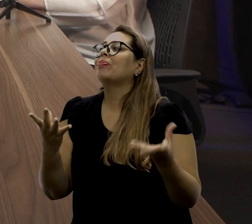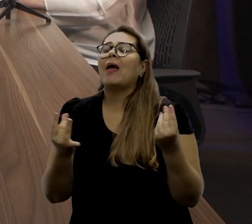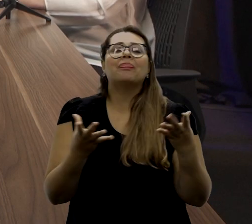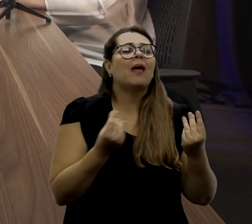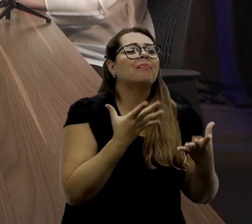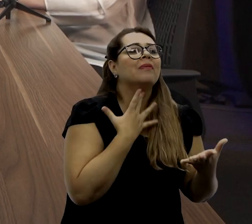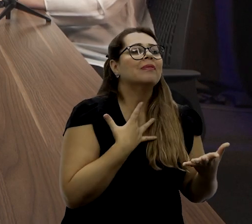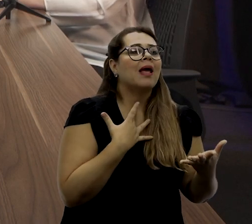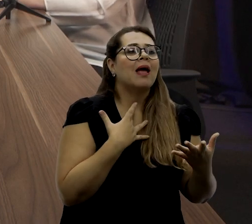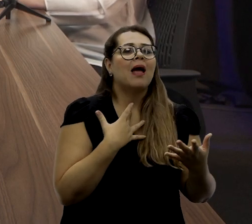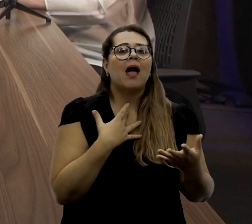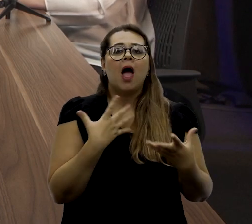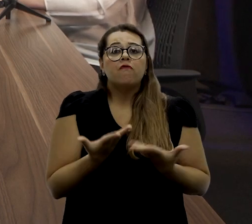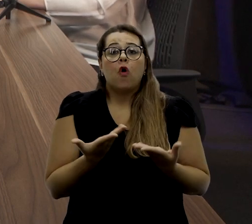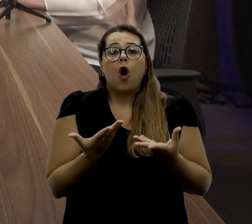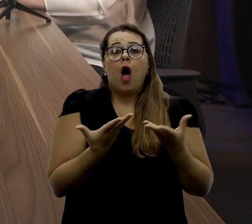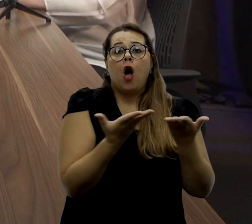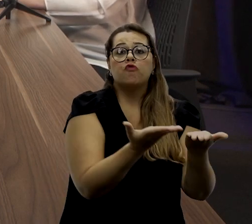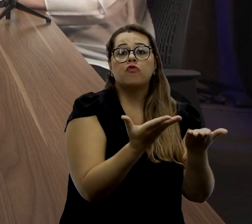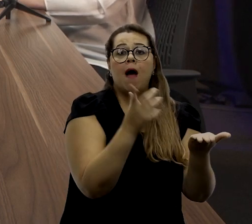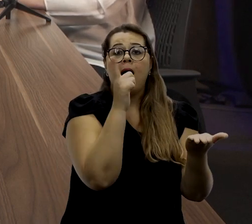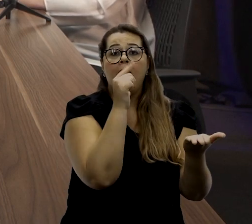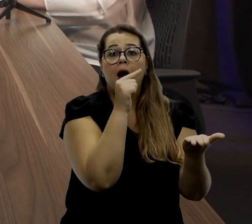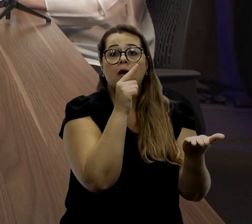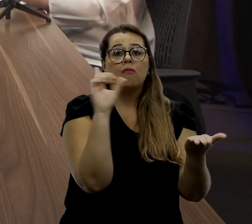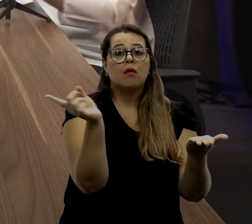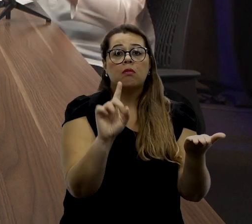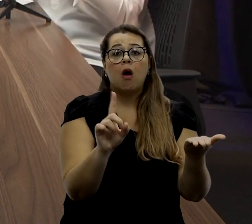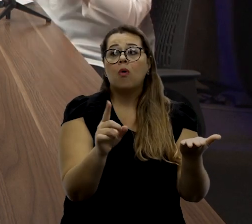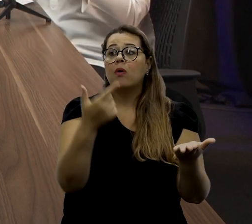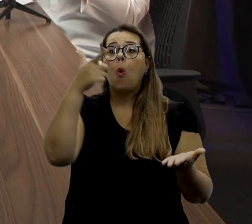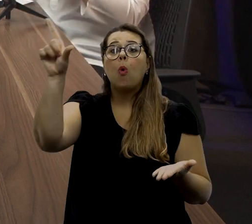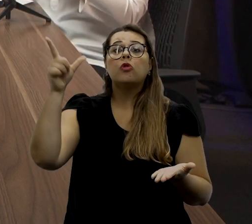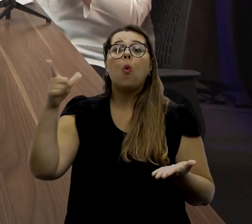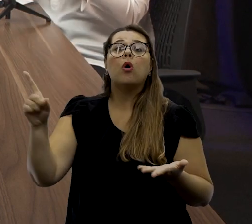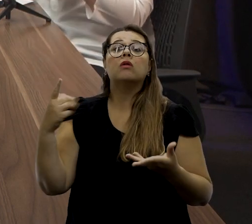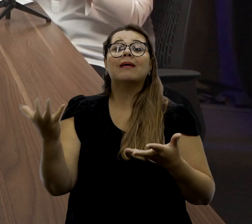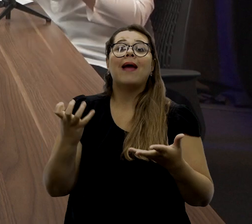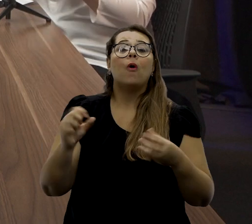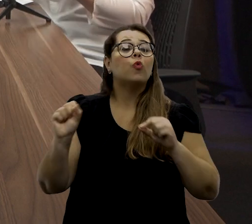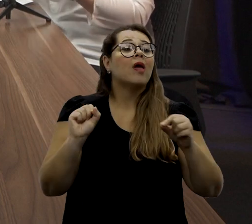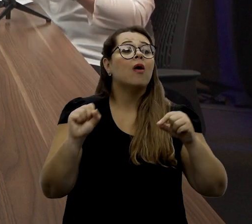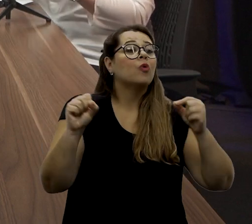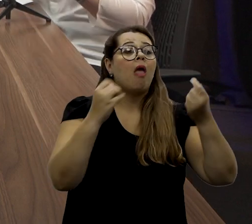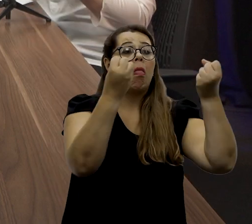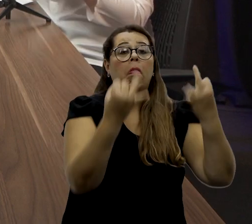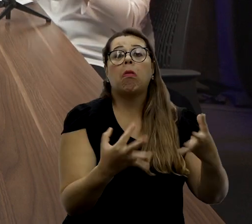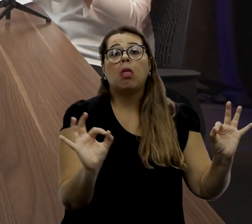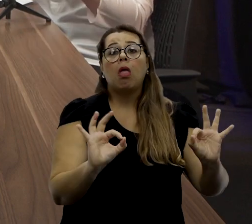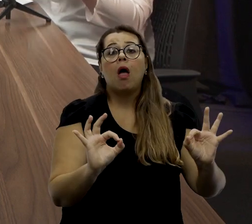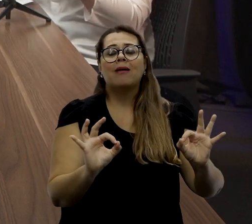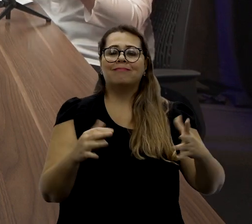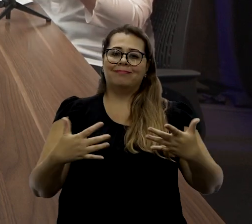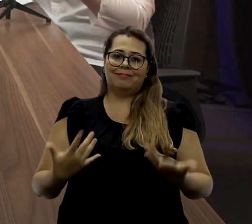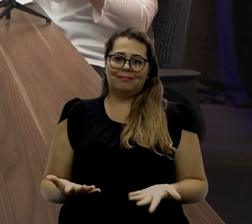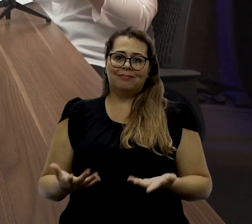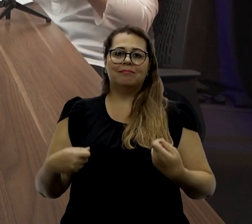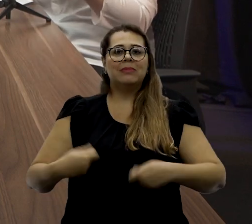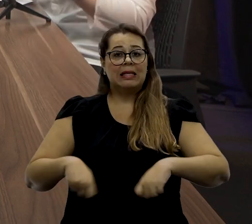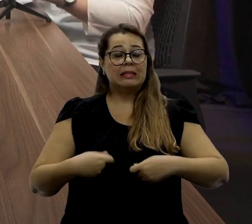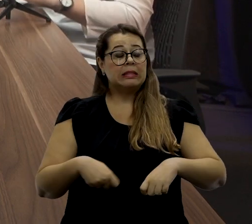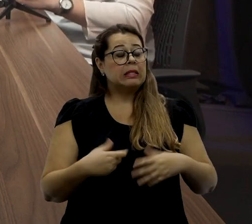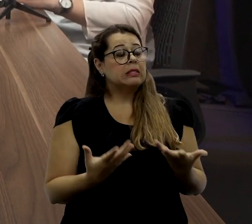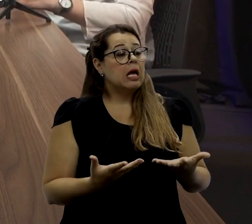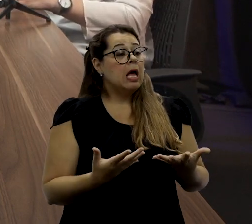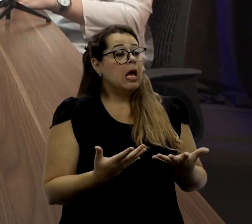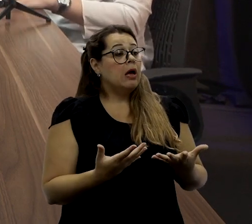ela quer tomar. Ela está com sede de outra coisa, né? É necessário você se ouvir, se entender, né? Quebrar até esse tabu,